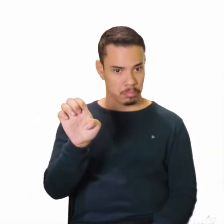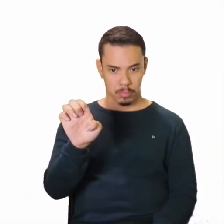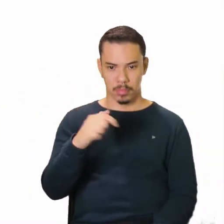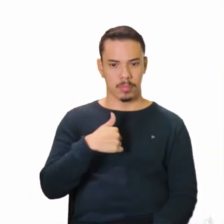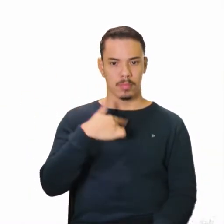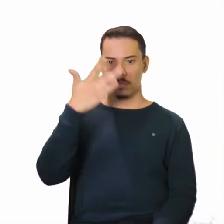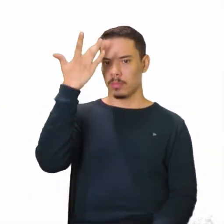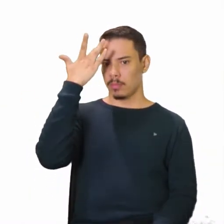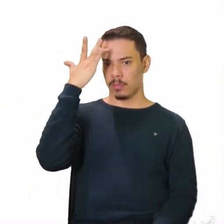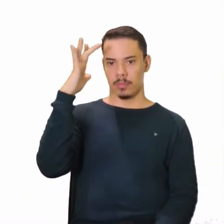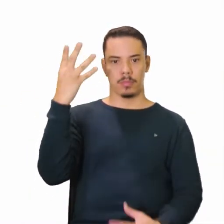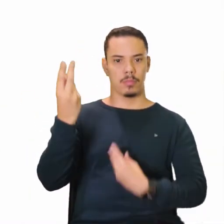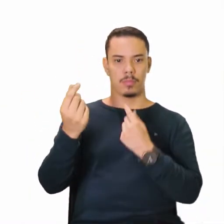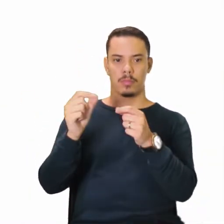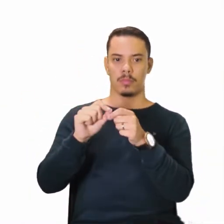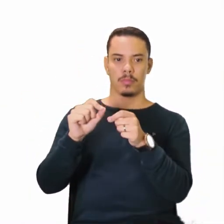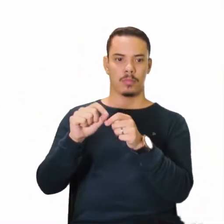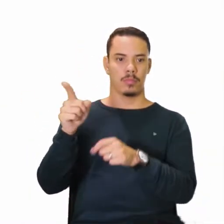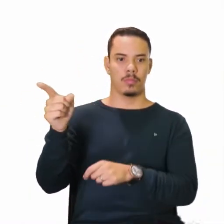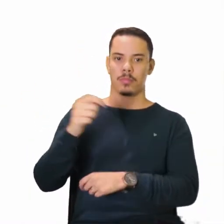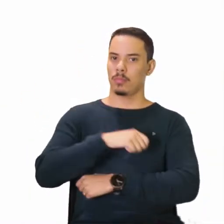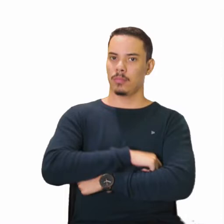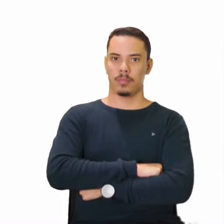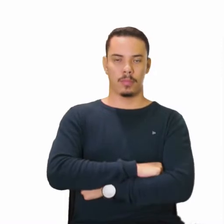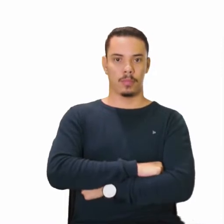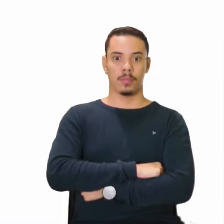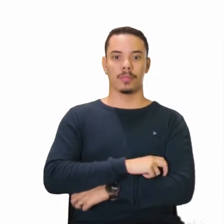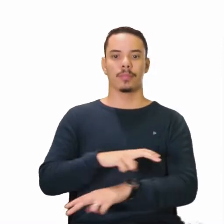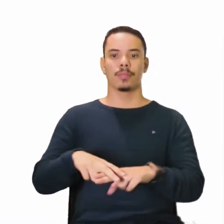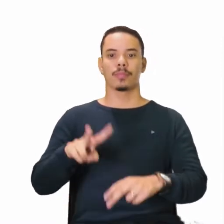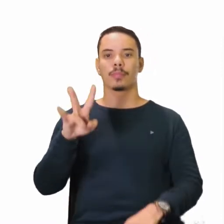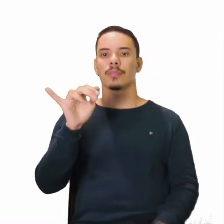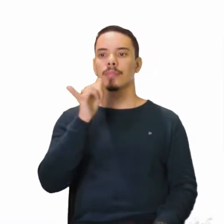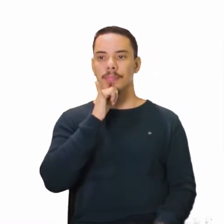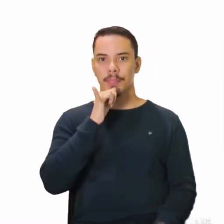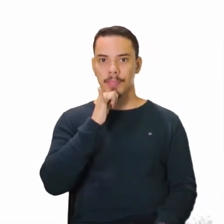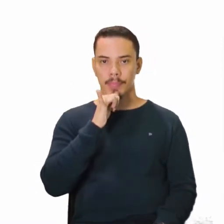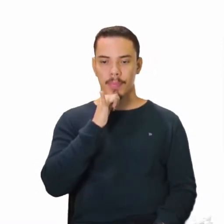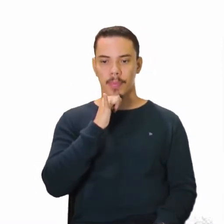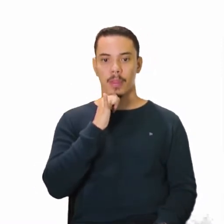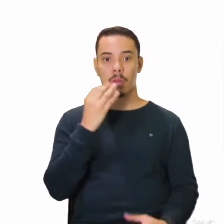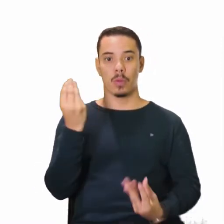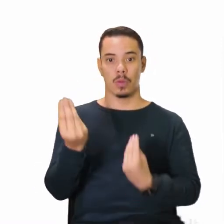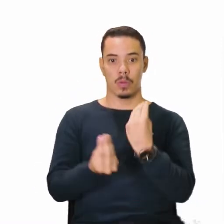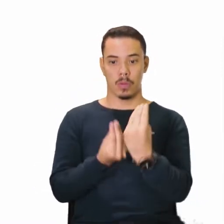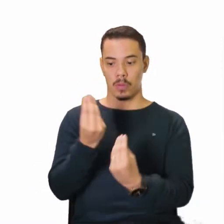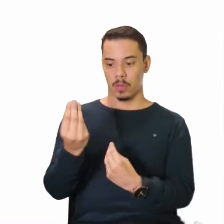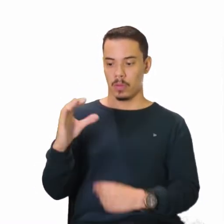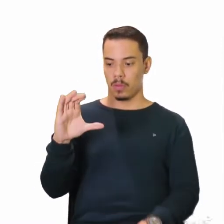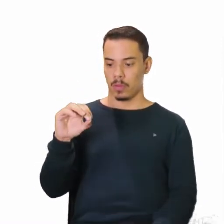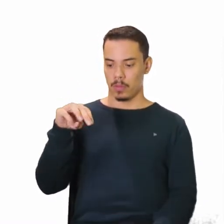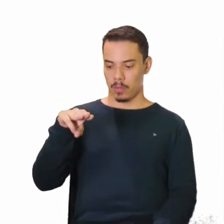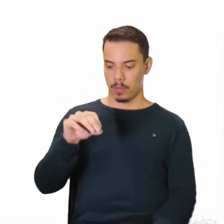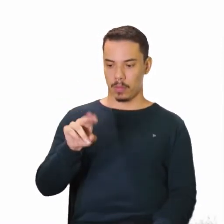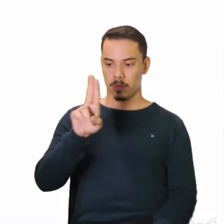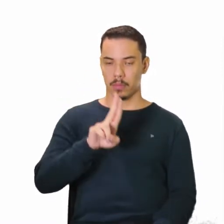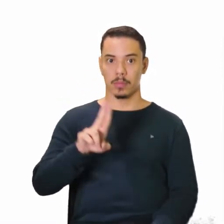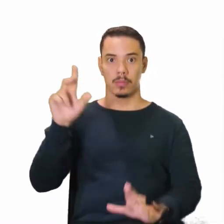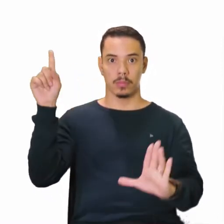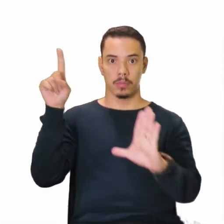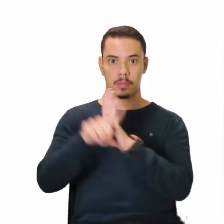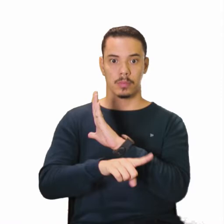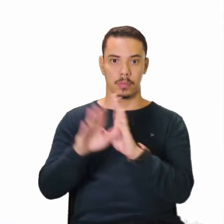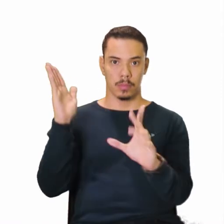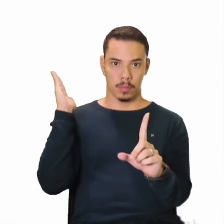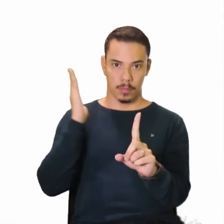como ele fez isso. Então aqui duas aqui para mostrar para vocês o como usado na pergunta